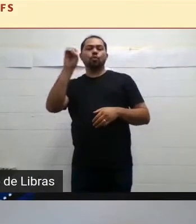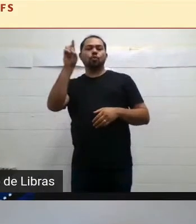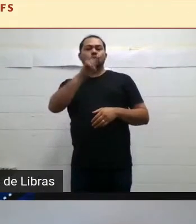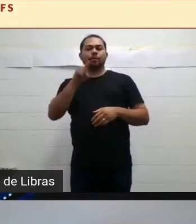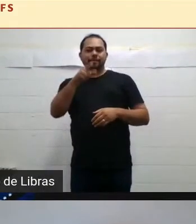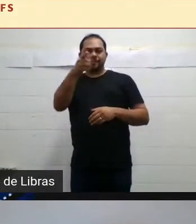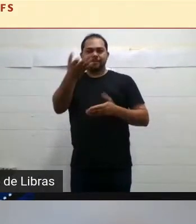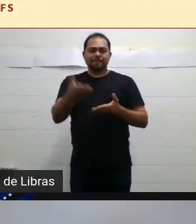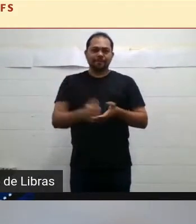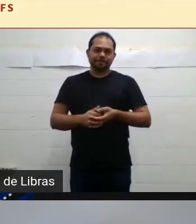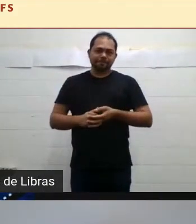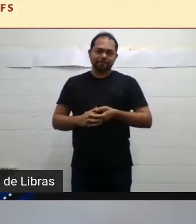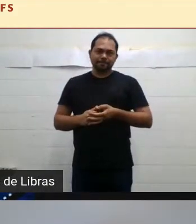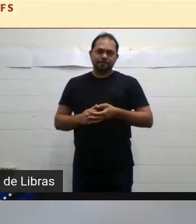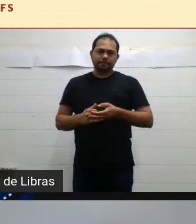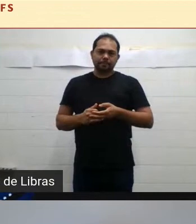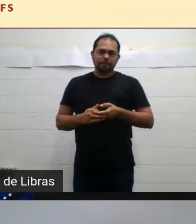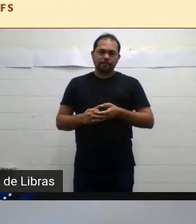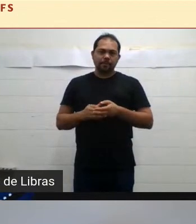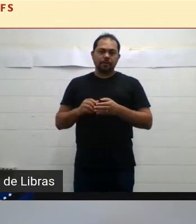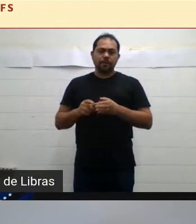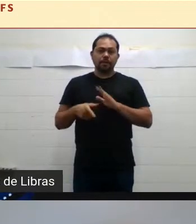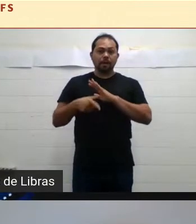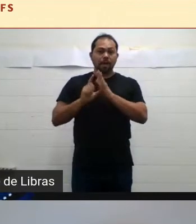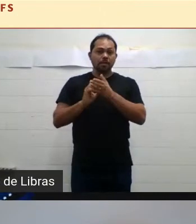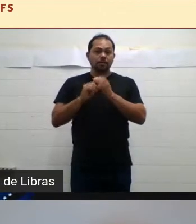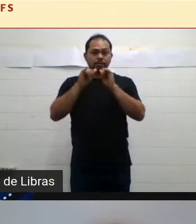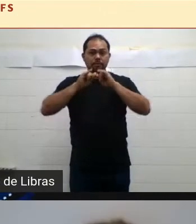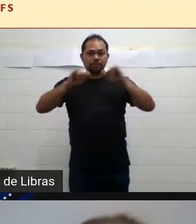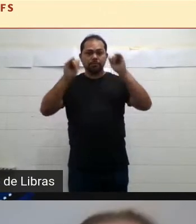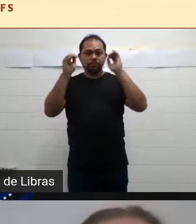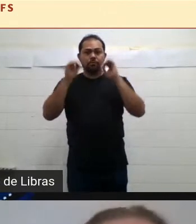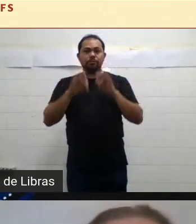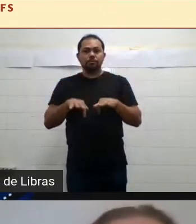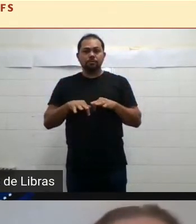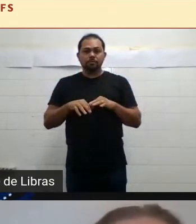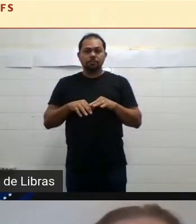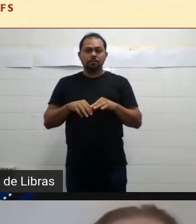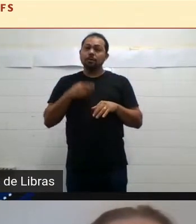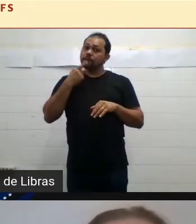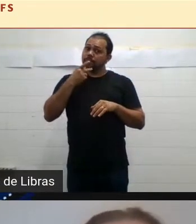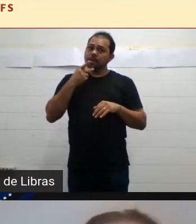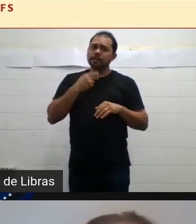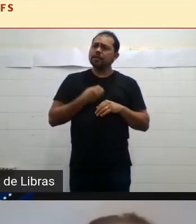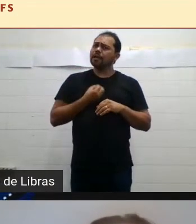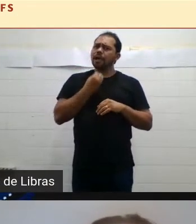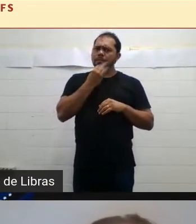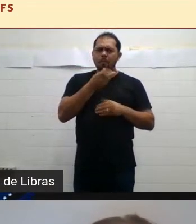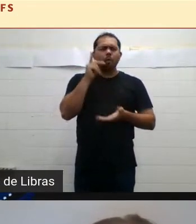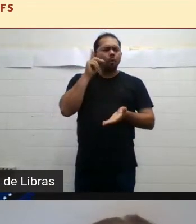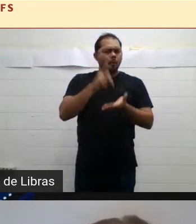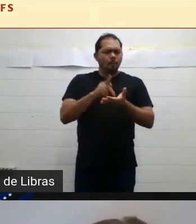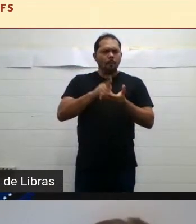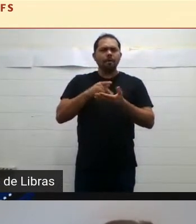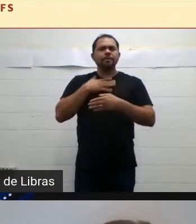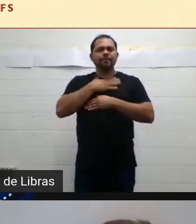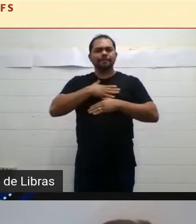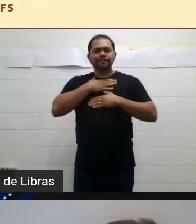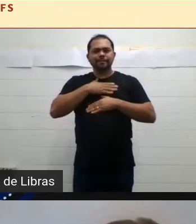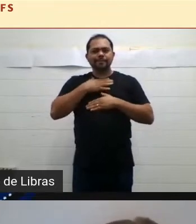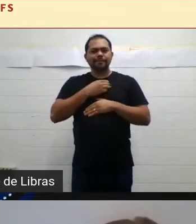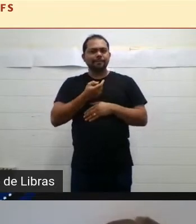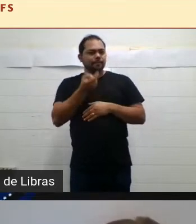Só para, antes de dar os últimos avisos, dizer que realmente é muito gratificante, né, para a gente ver